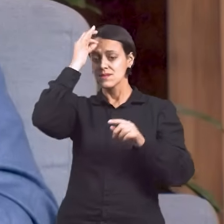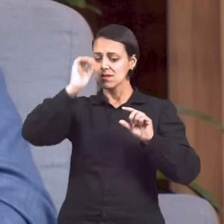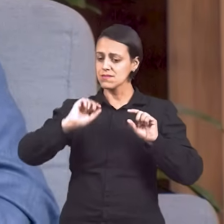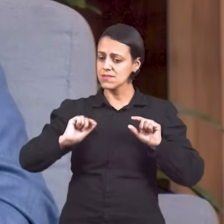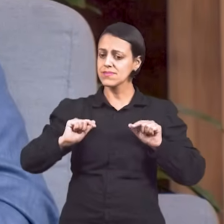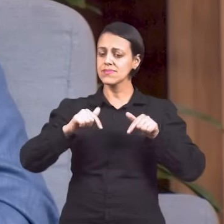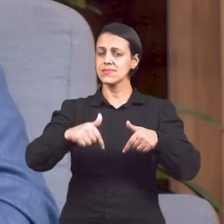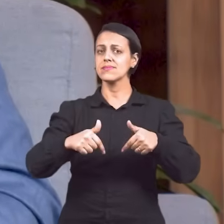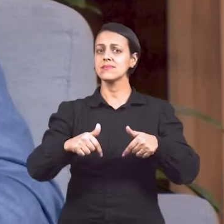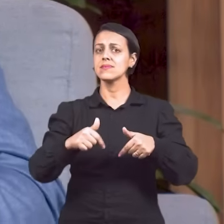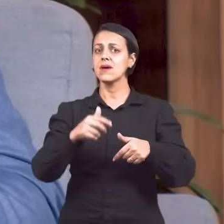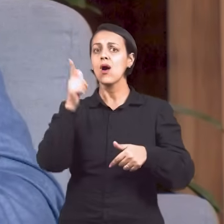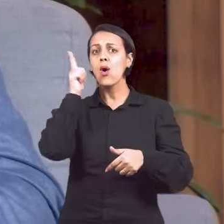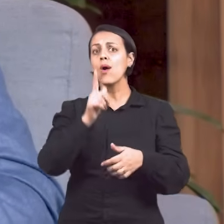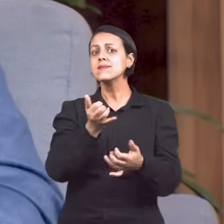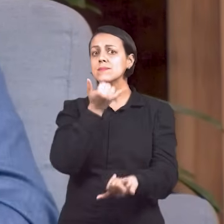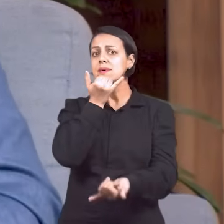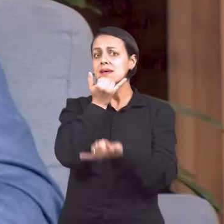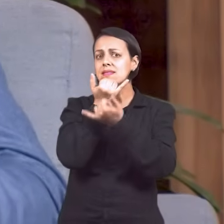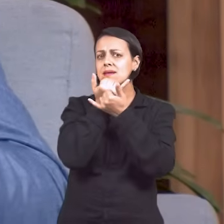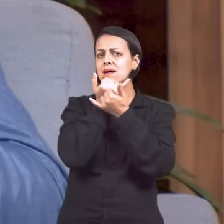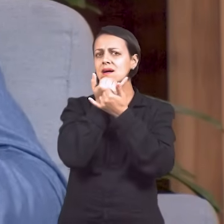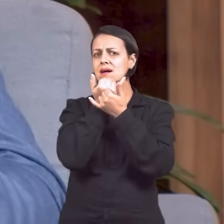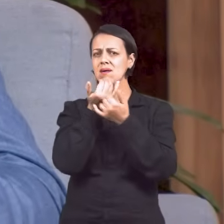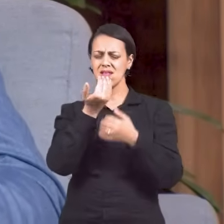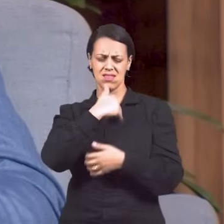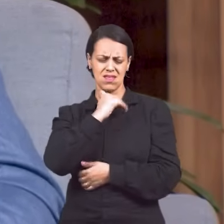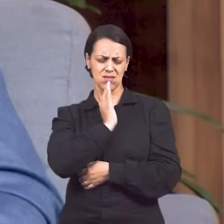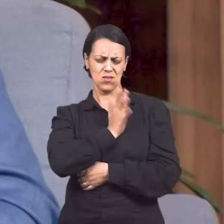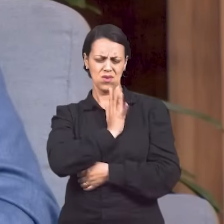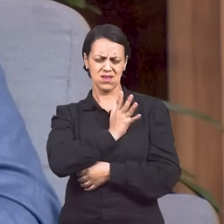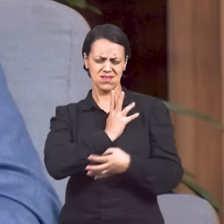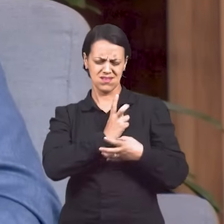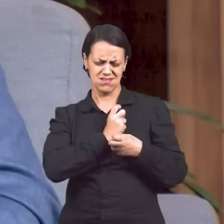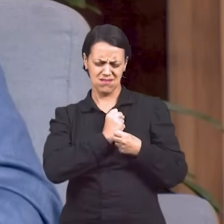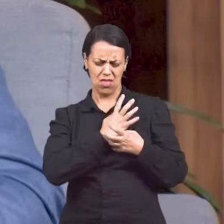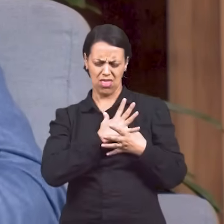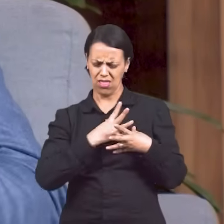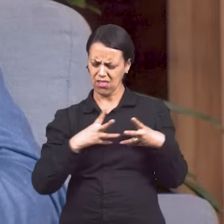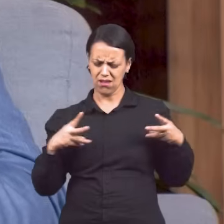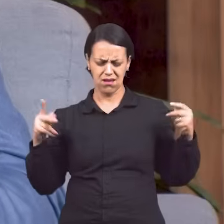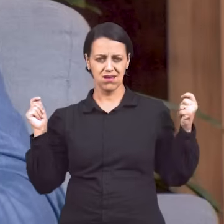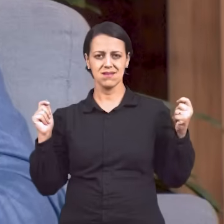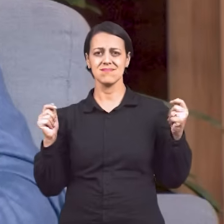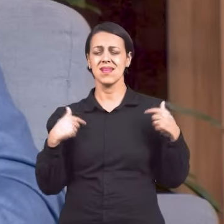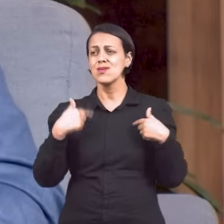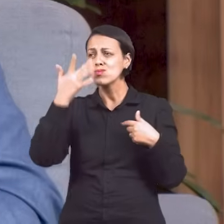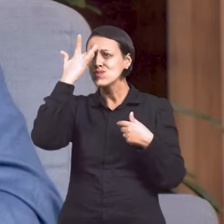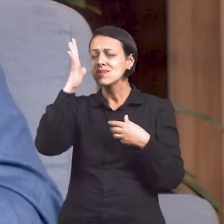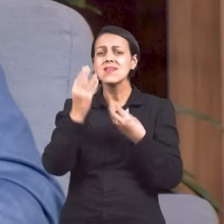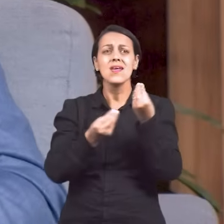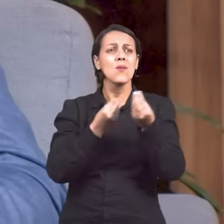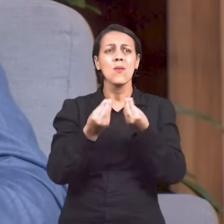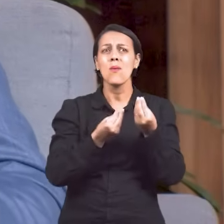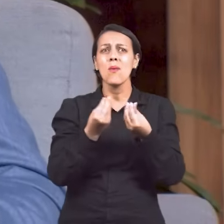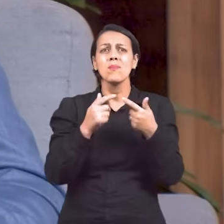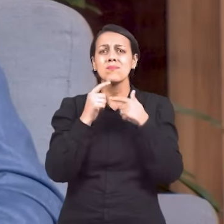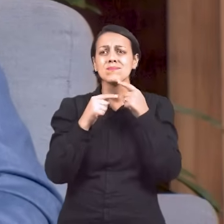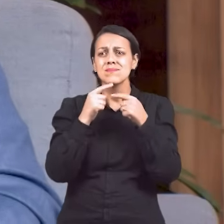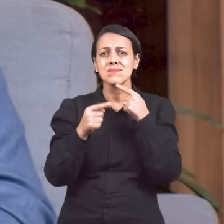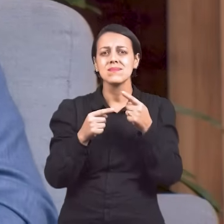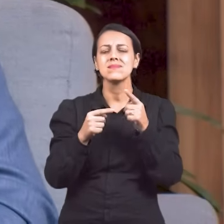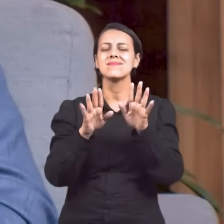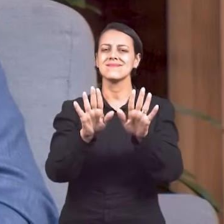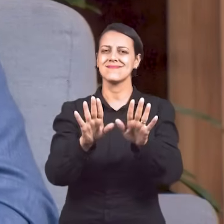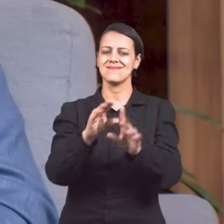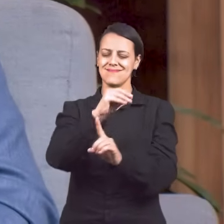você precisa de uma libertação, de uma operação do Espírito Santo, de alcançar o perdão, de tirar a mágoa do